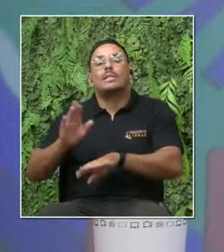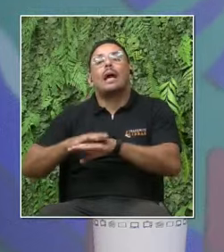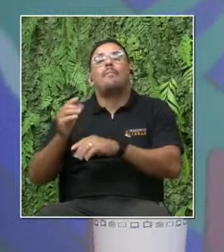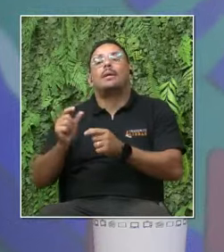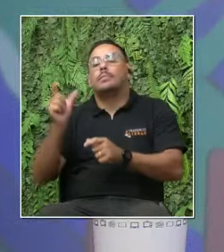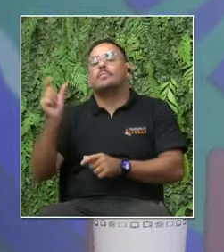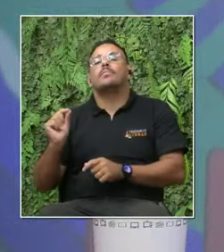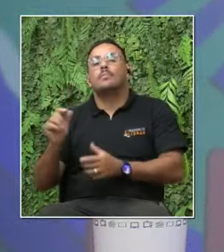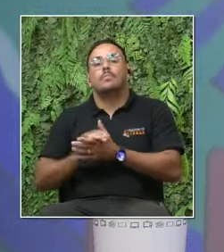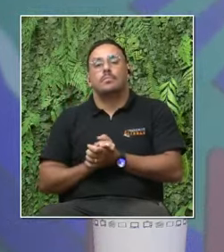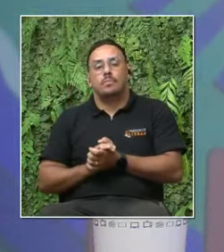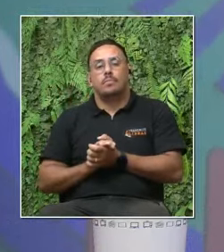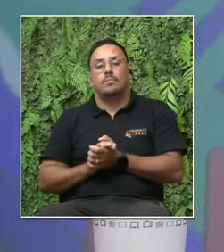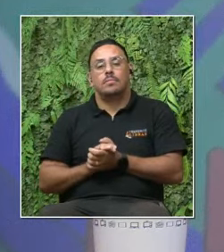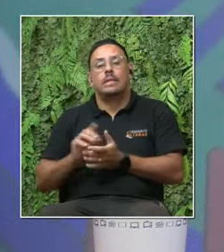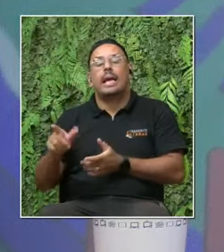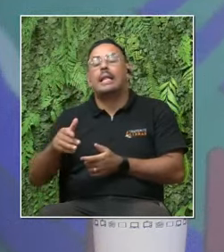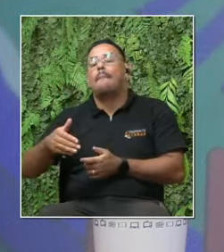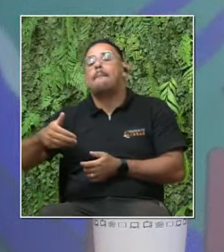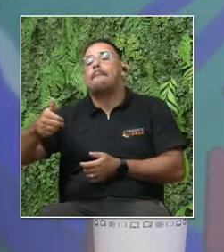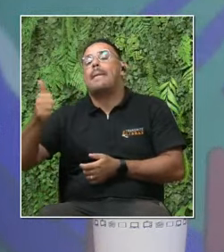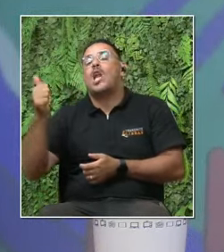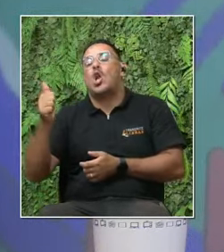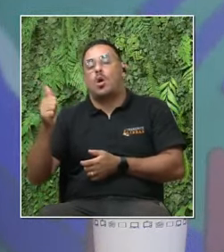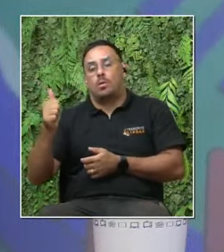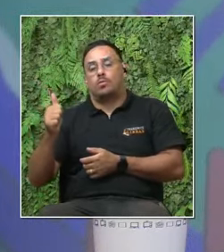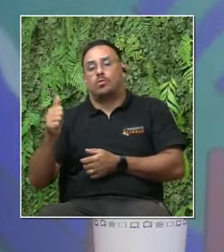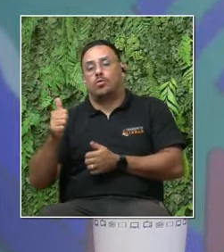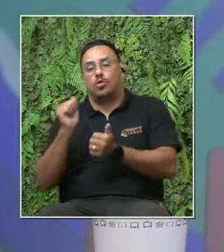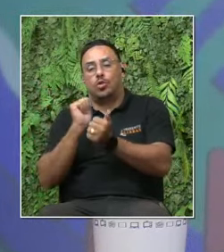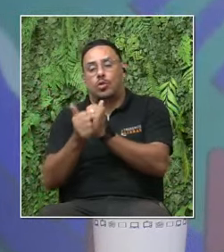servido em matéria de jogadores